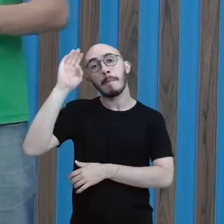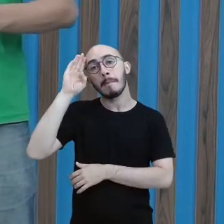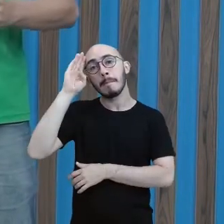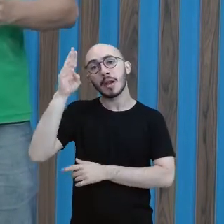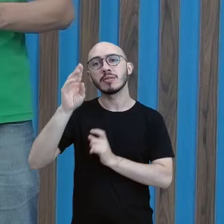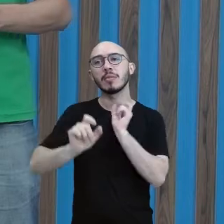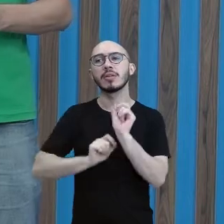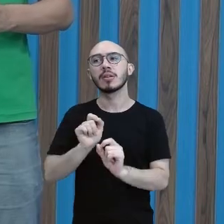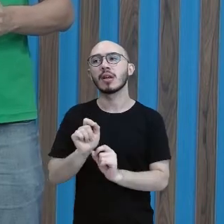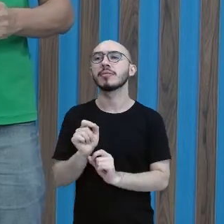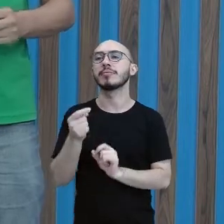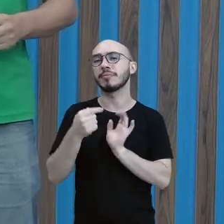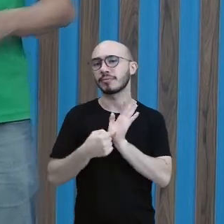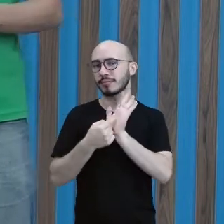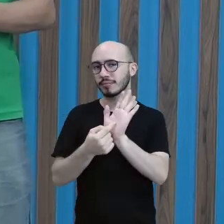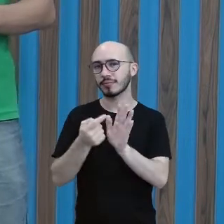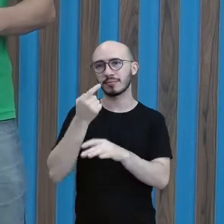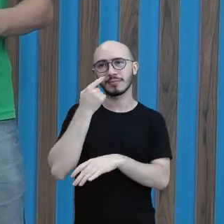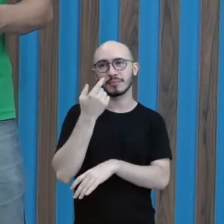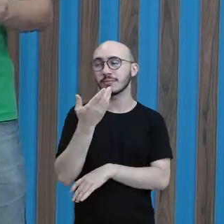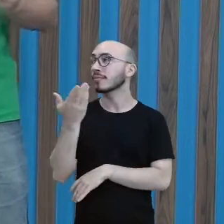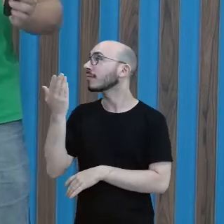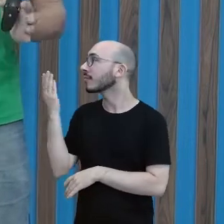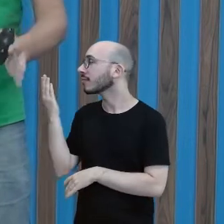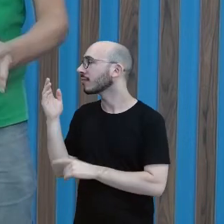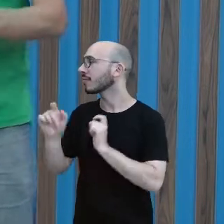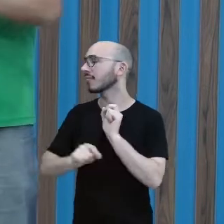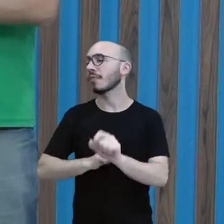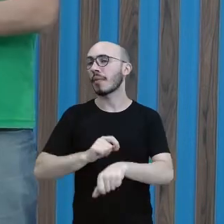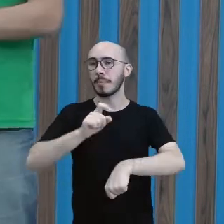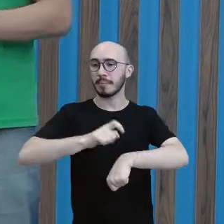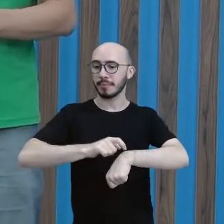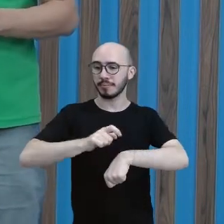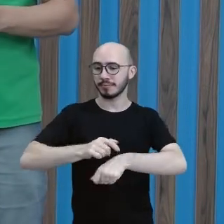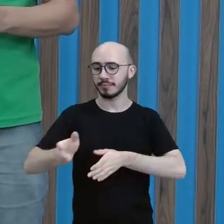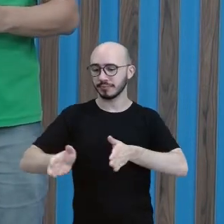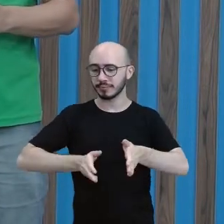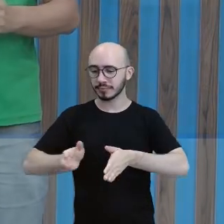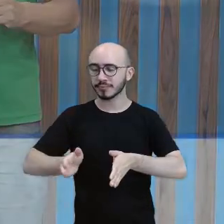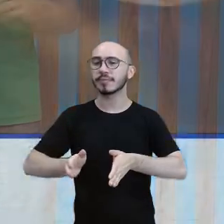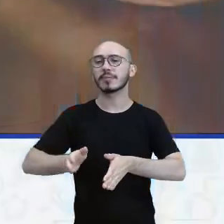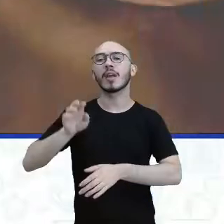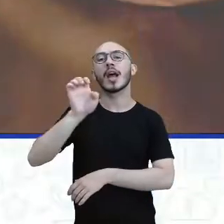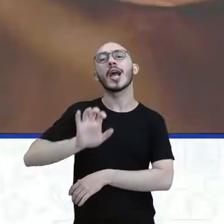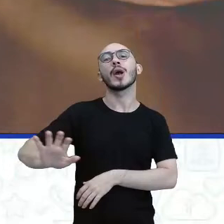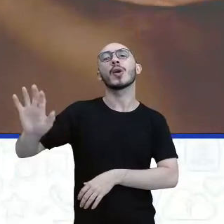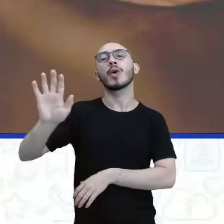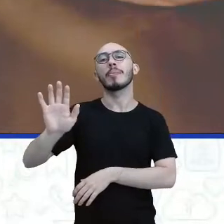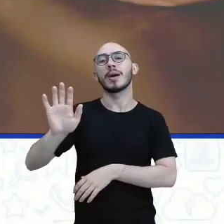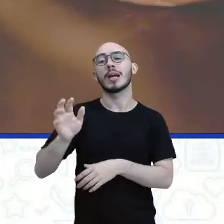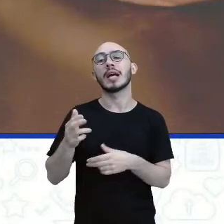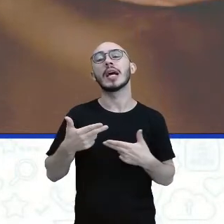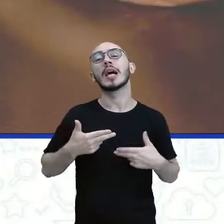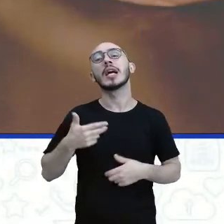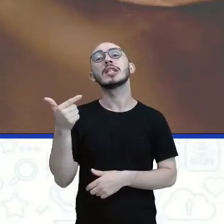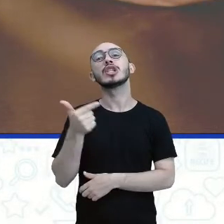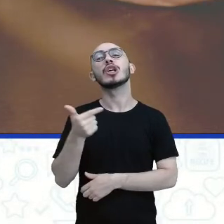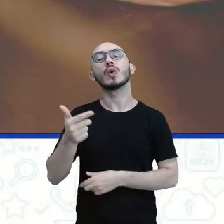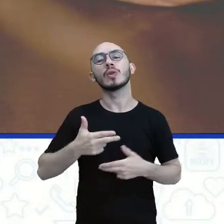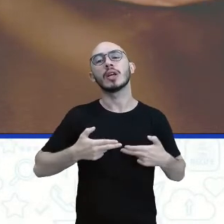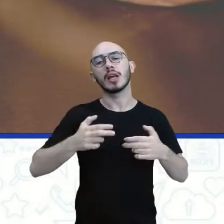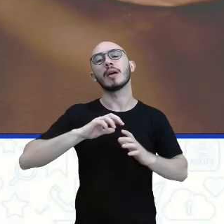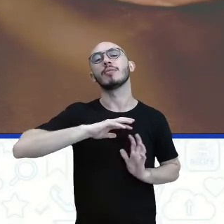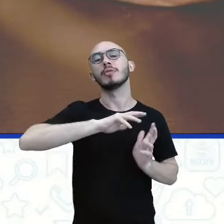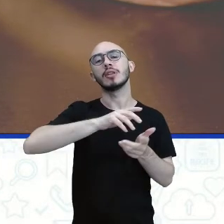principalmente, como eu coloquei aí, né, na Europa, no período pós-Segunda Guerra Mundial, nós vamos, né, a